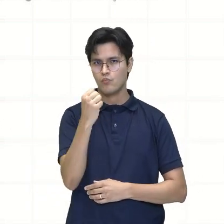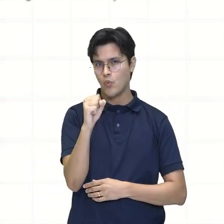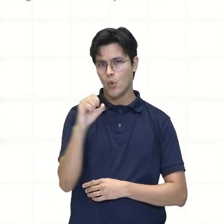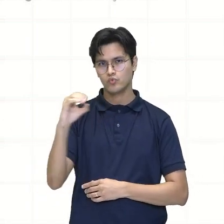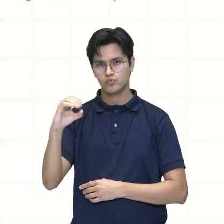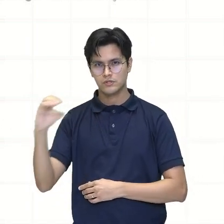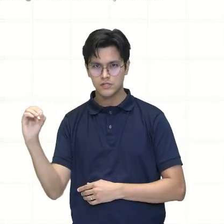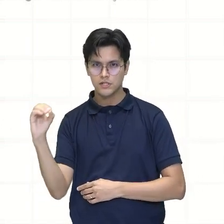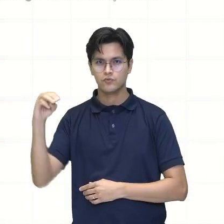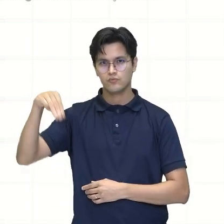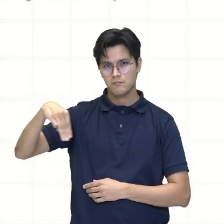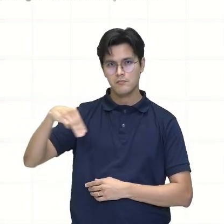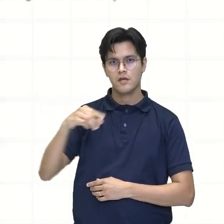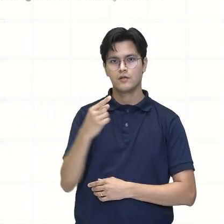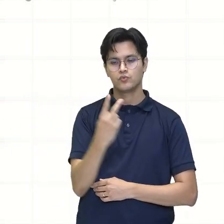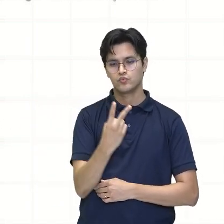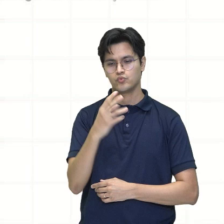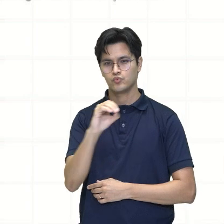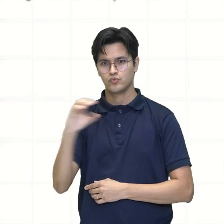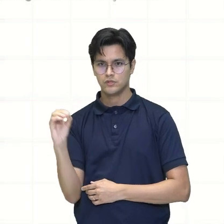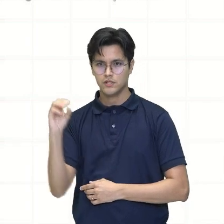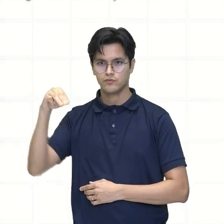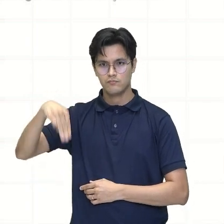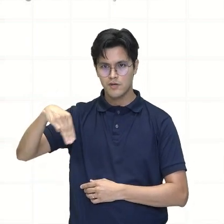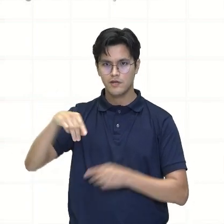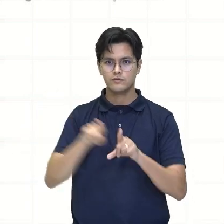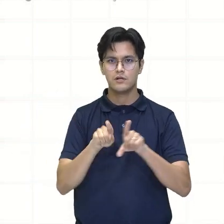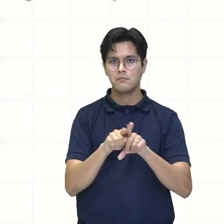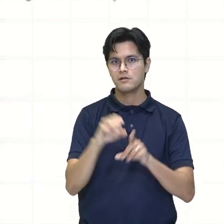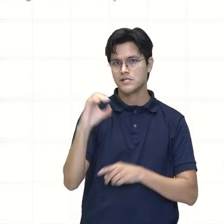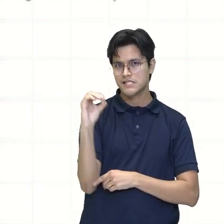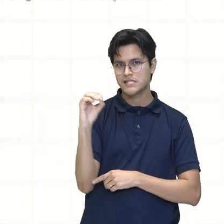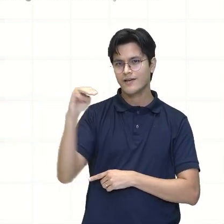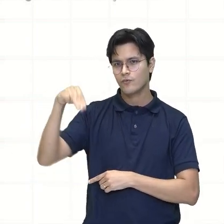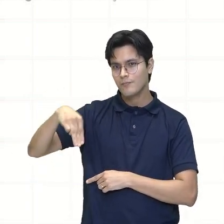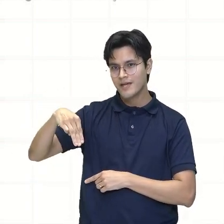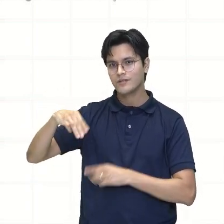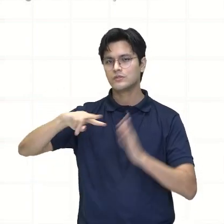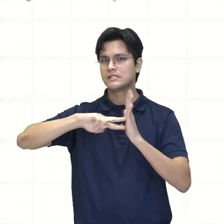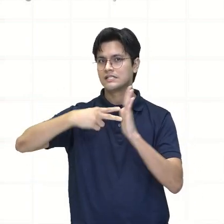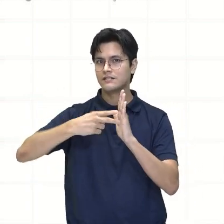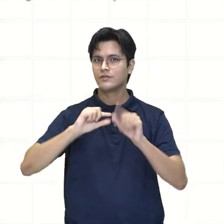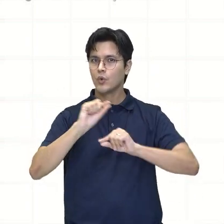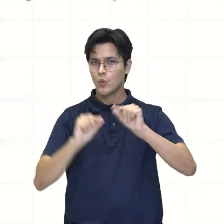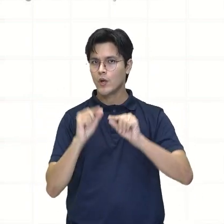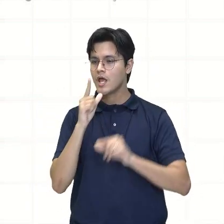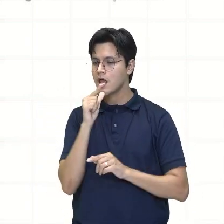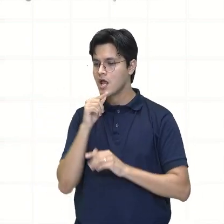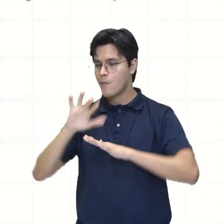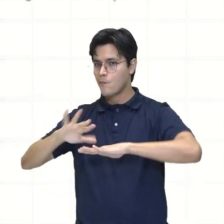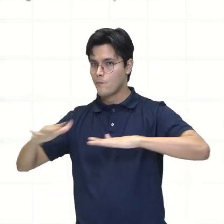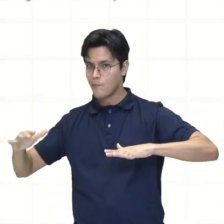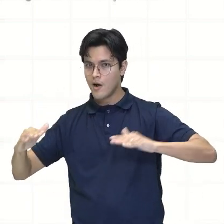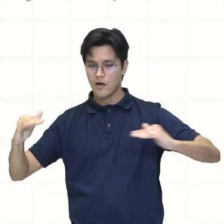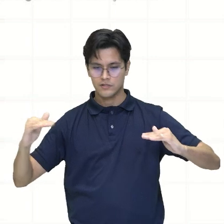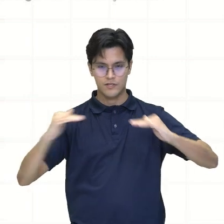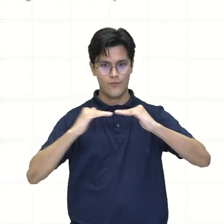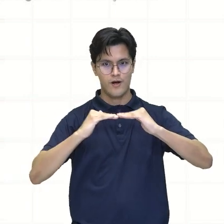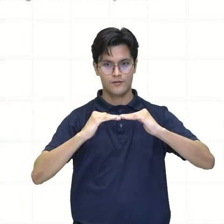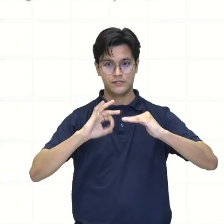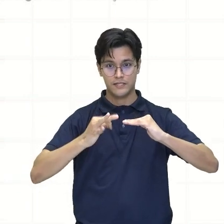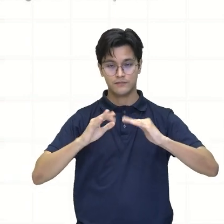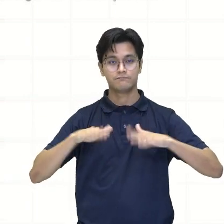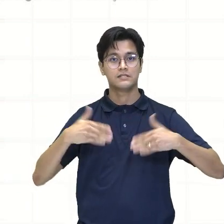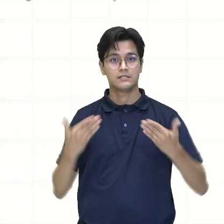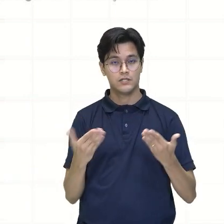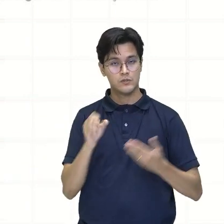200 metros, 100 metros e de zero, que significa que está ali no nível do mar. Então, quanto mais próximo